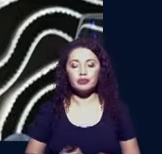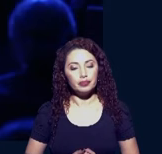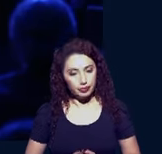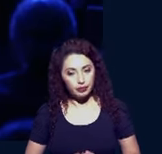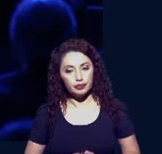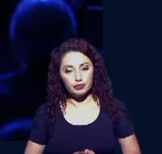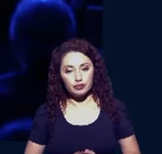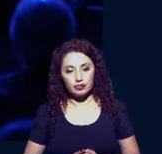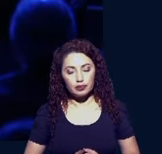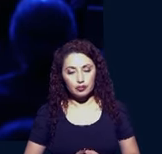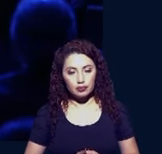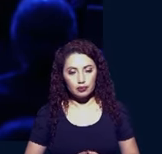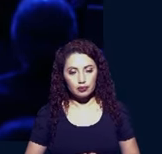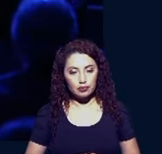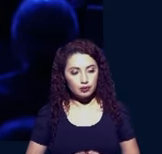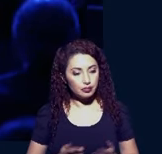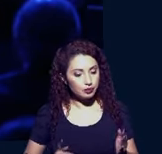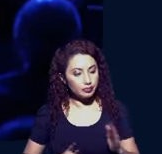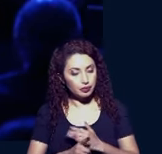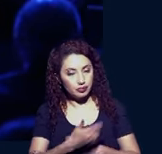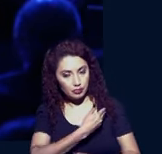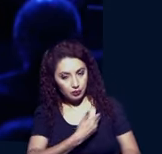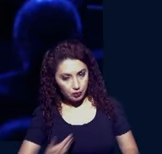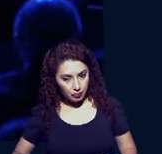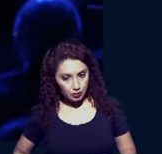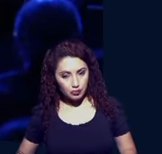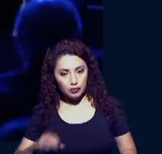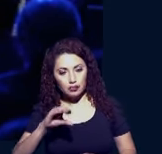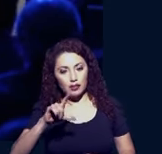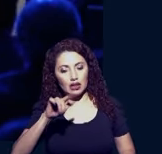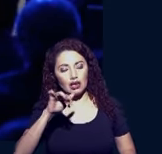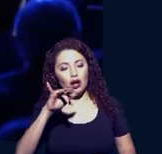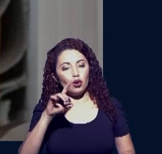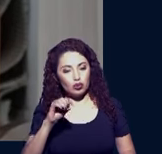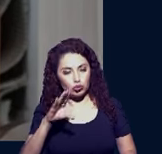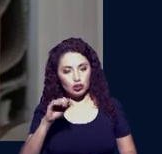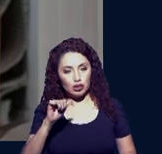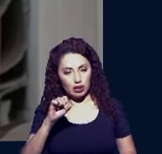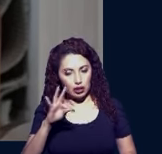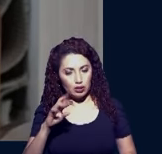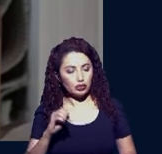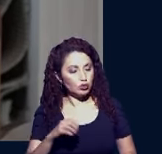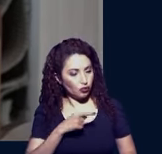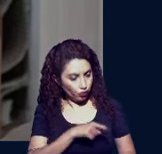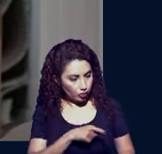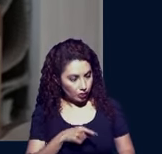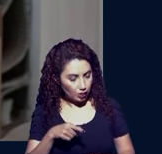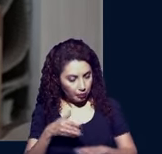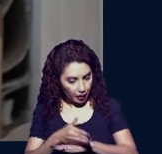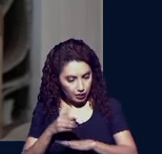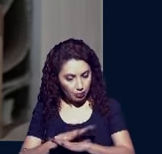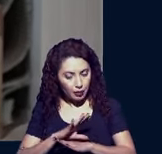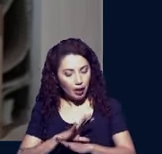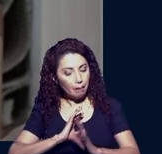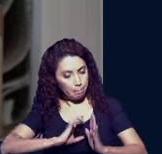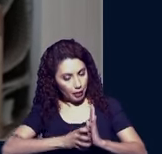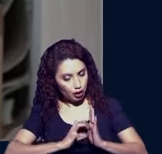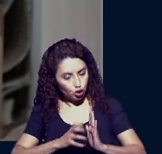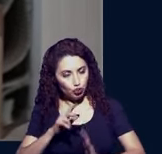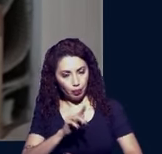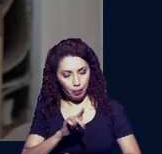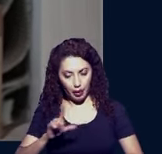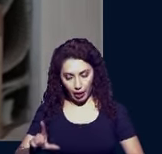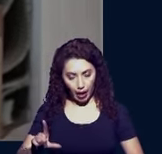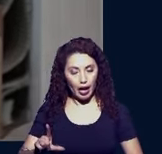Governador Cláudio Castro eu preciso politizar até um pouco pro senhor o senhor faz e é integrante de um partido o PL que faz